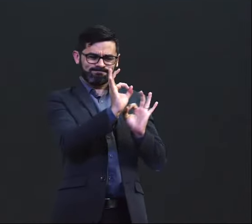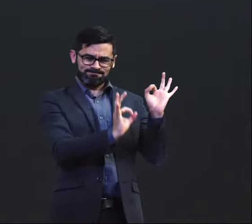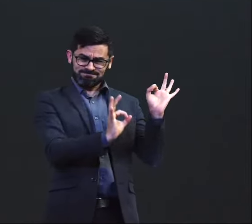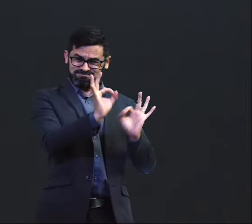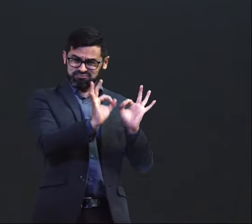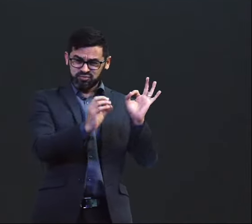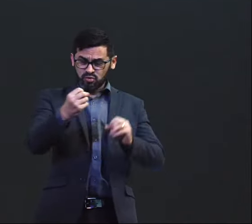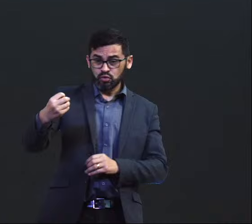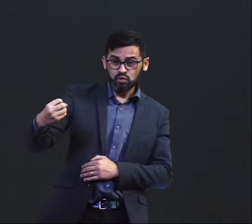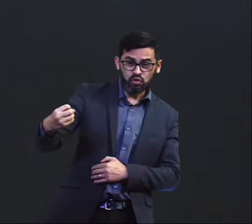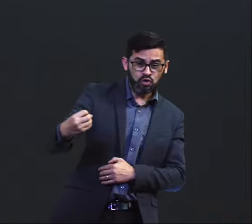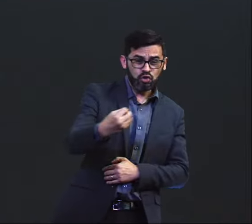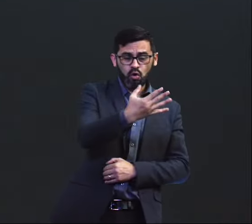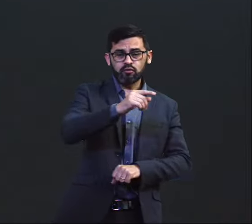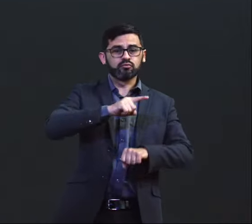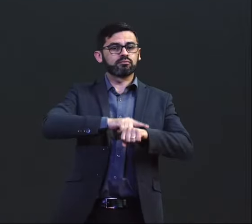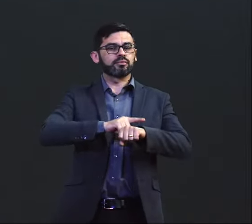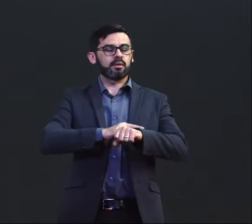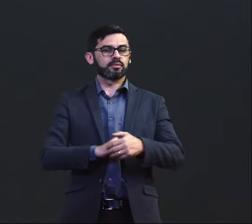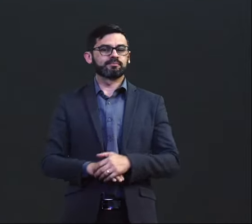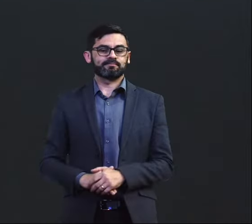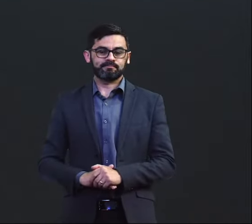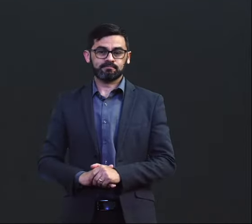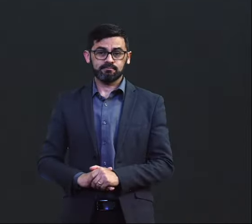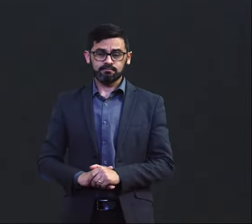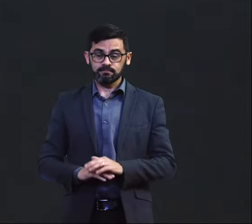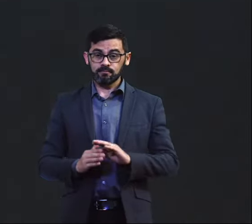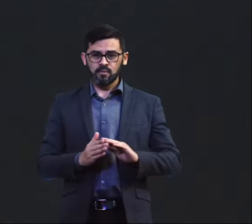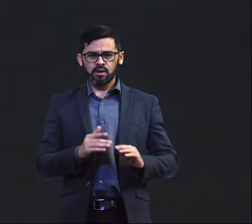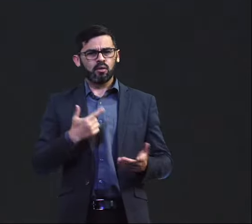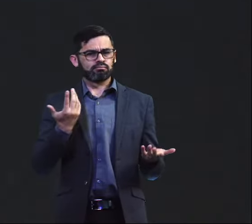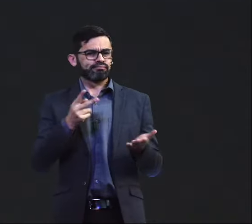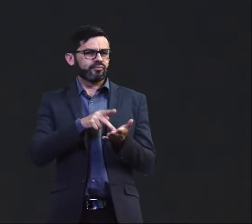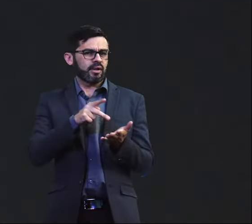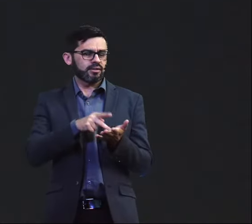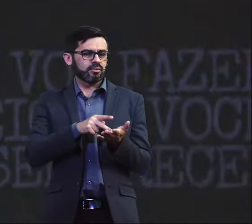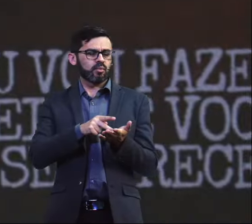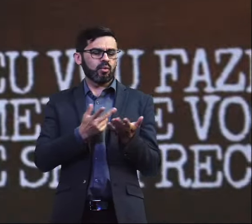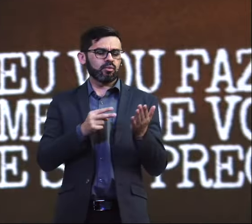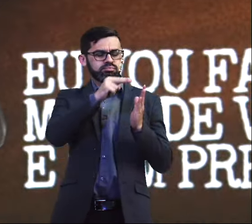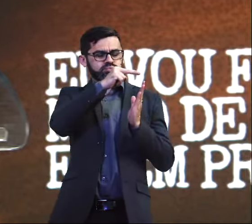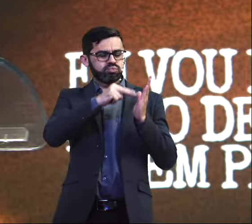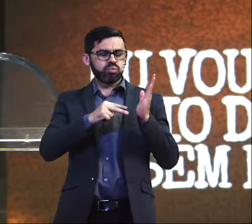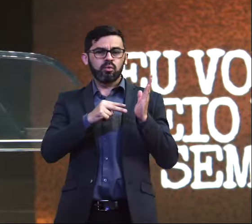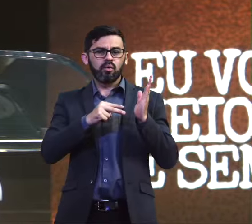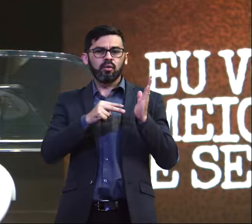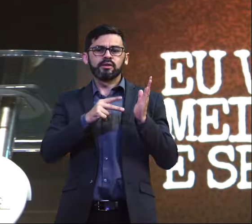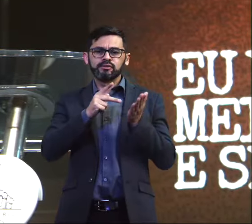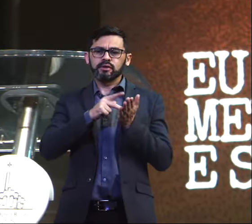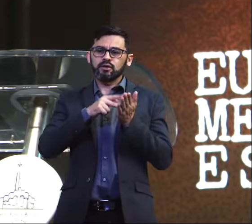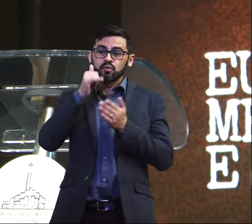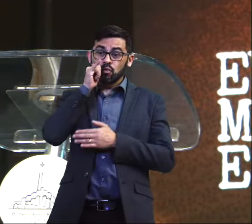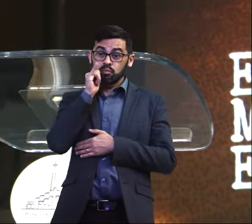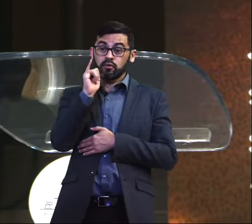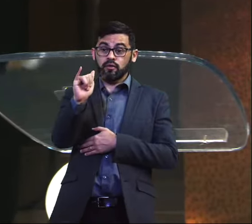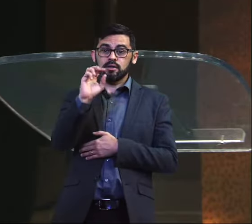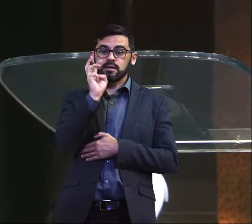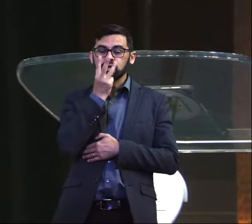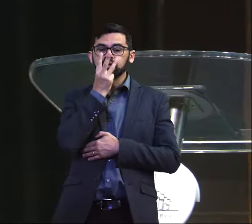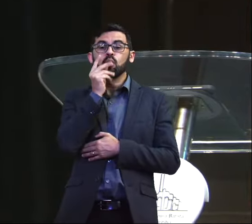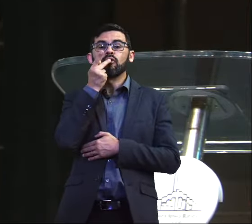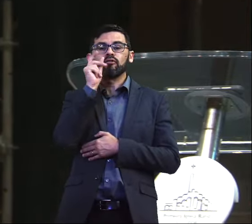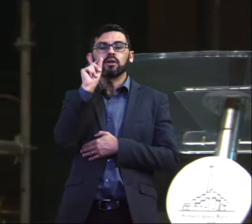do novo templo. Eu acho tremendo aqui a testemunha de Isaías, o profeta, porque ele